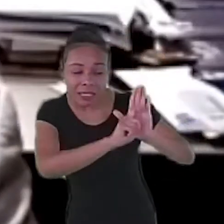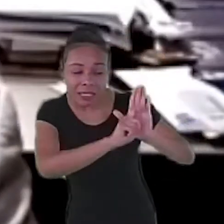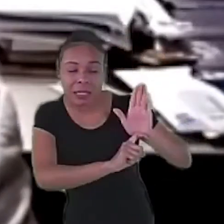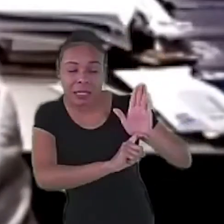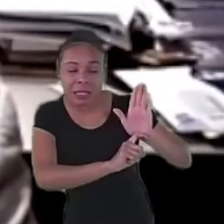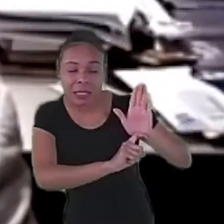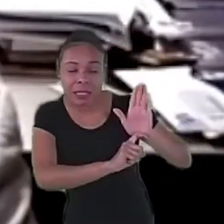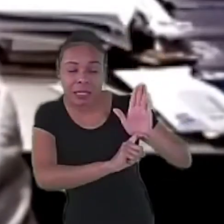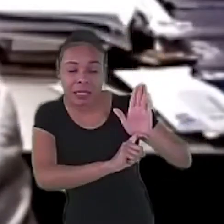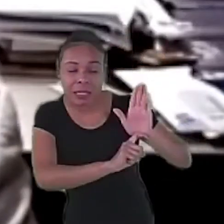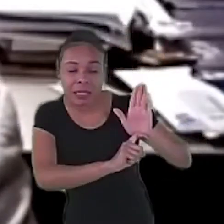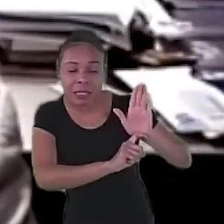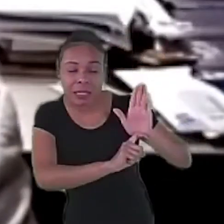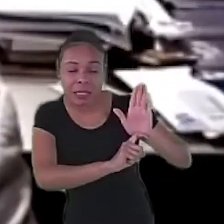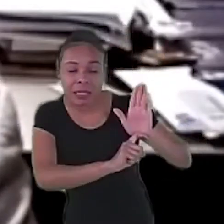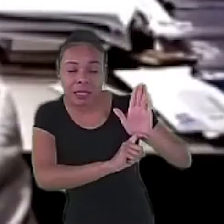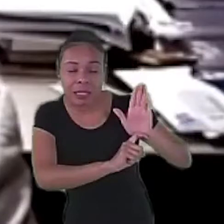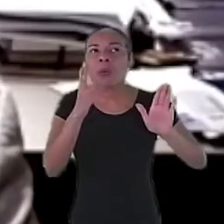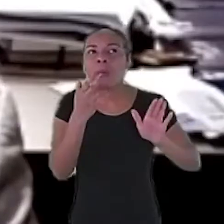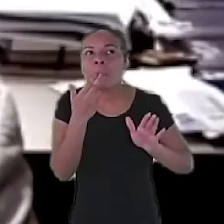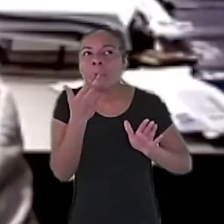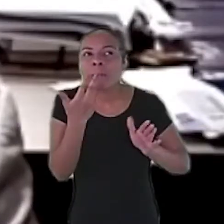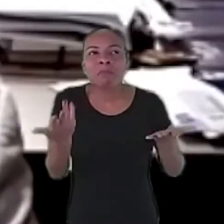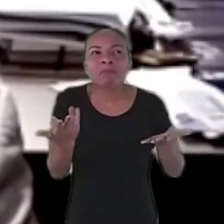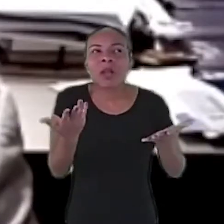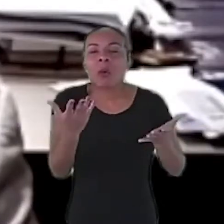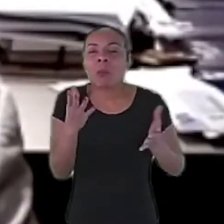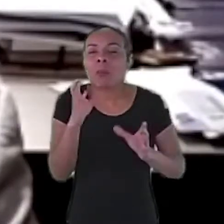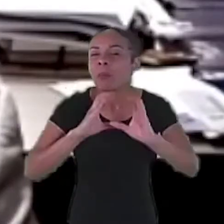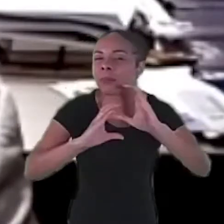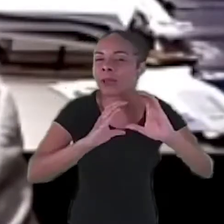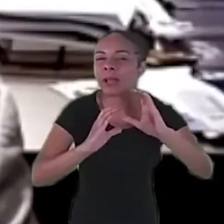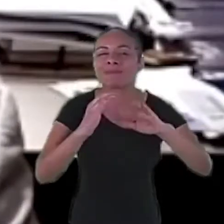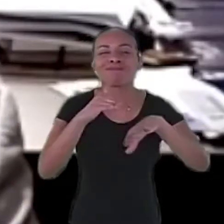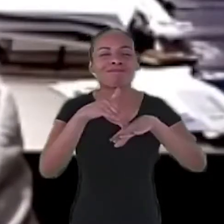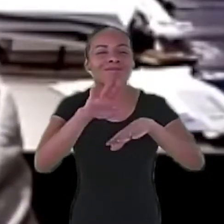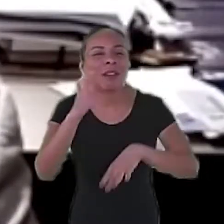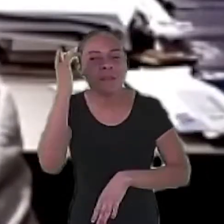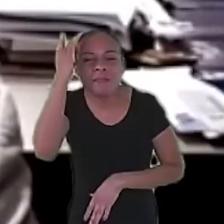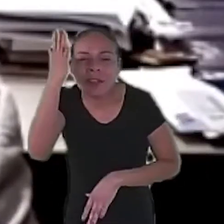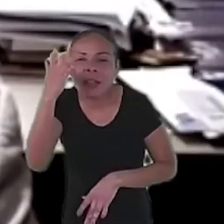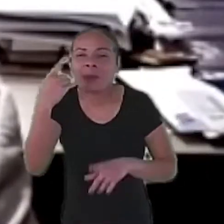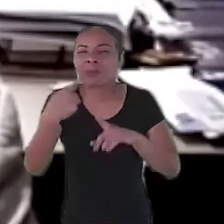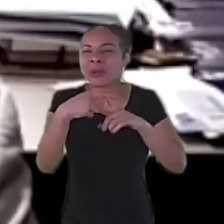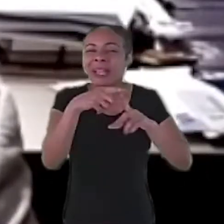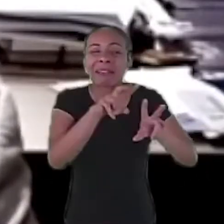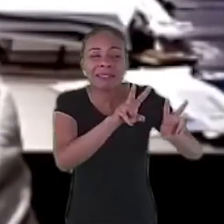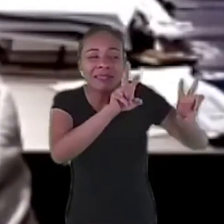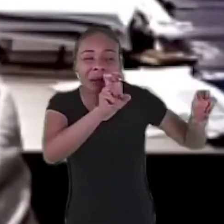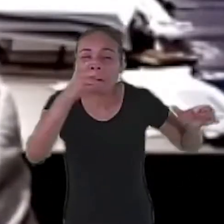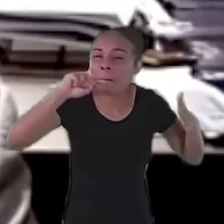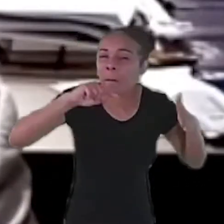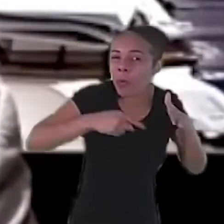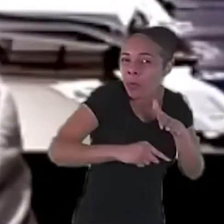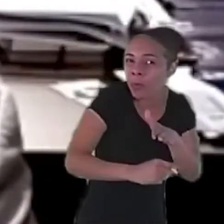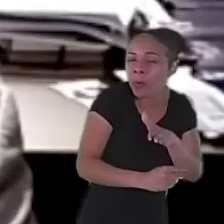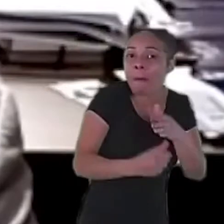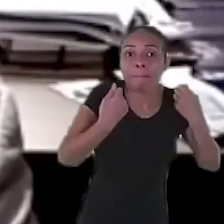Baseado na convicção que os grandes temas exigem respostas que precisam